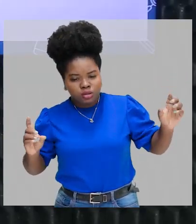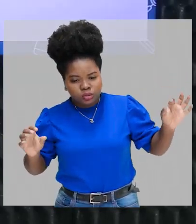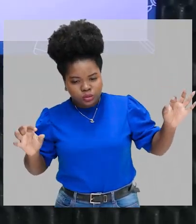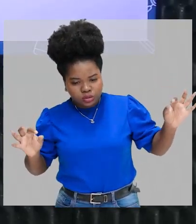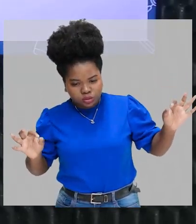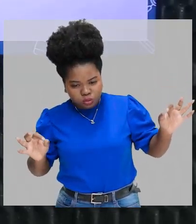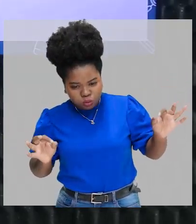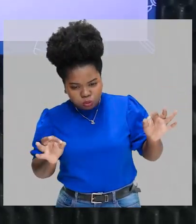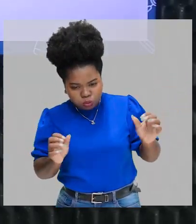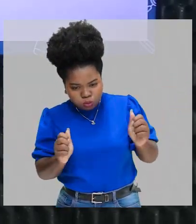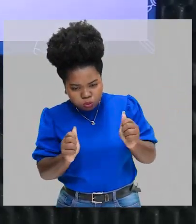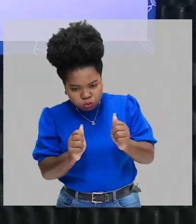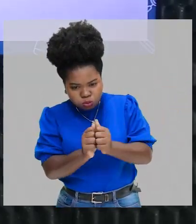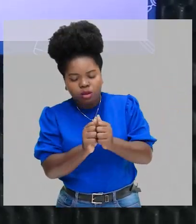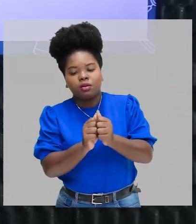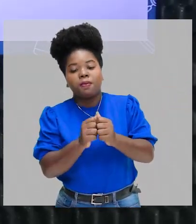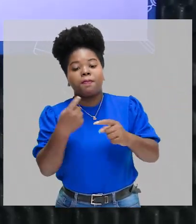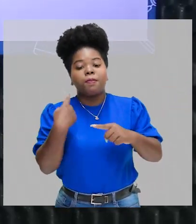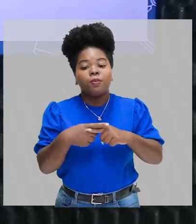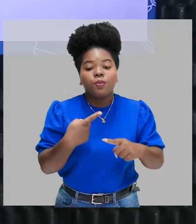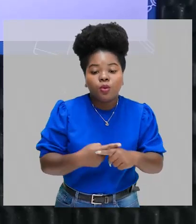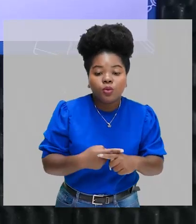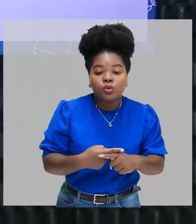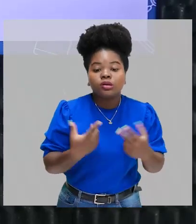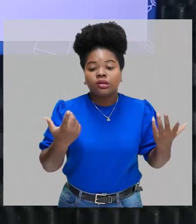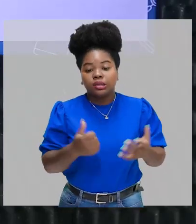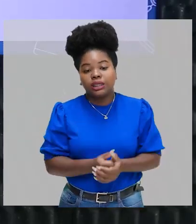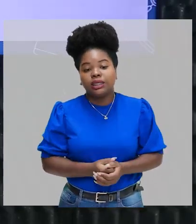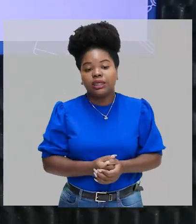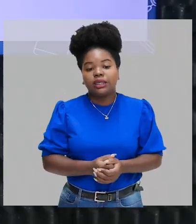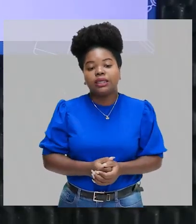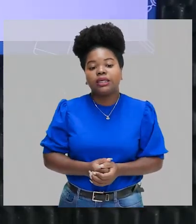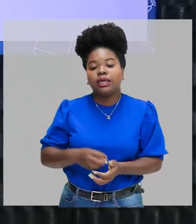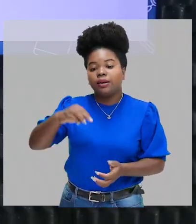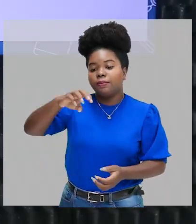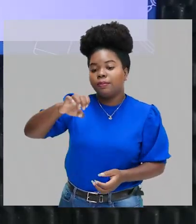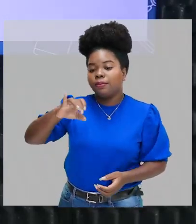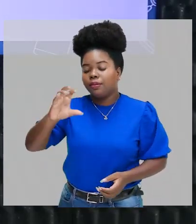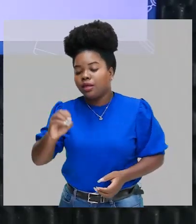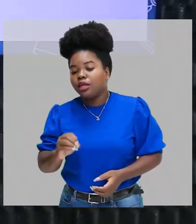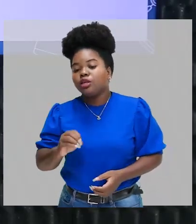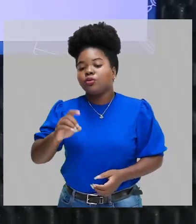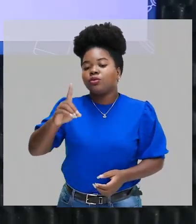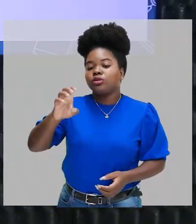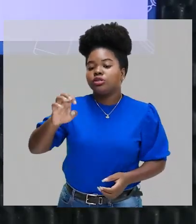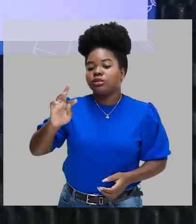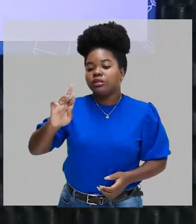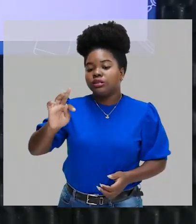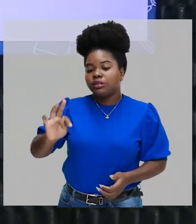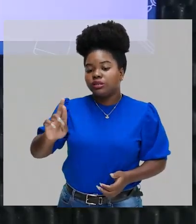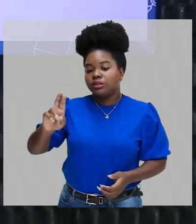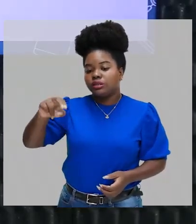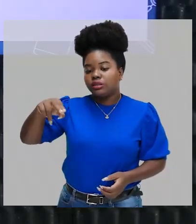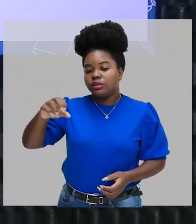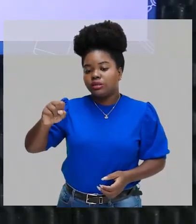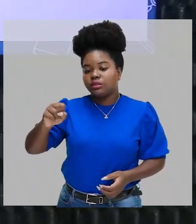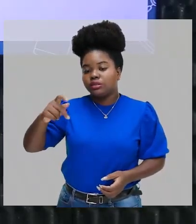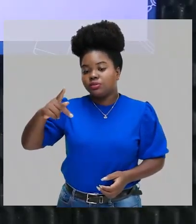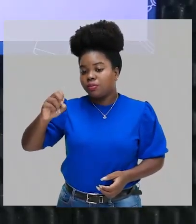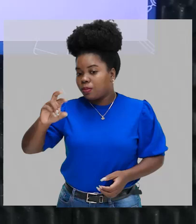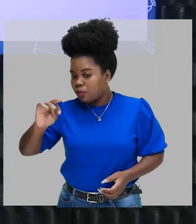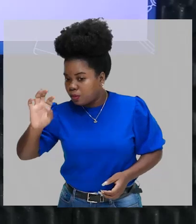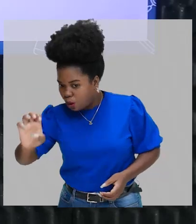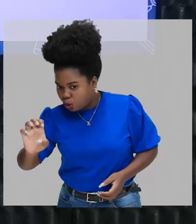Porque os meios de transporte evoluíram, tipo o avião, por exemplo, passou a ser utilizado de maneira mais corriqueira, né, mais